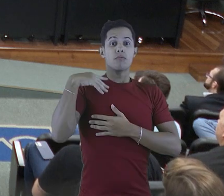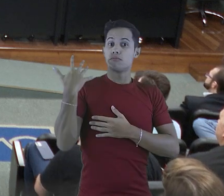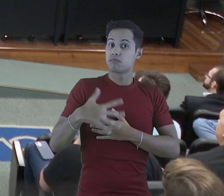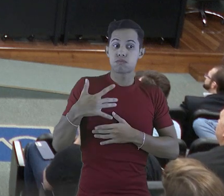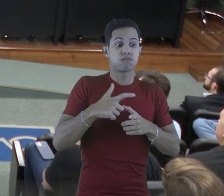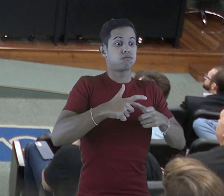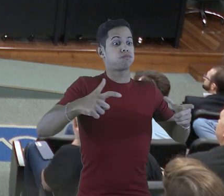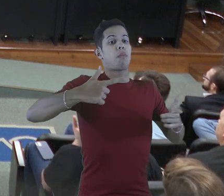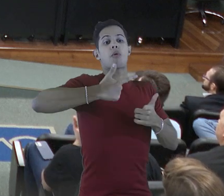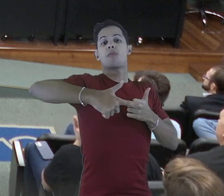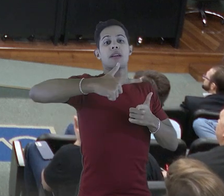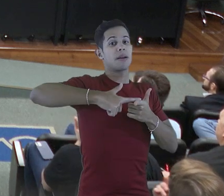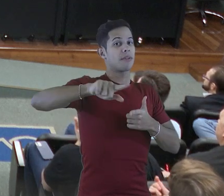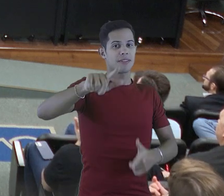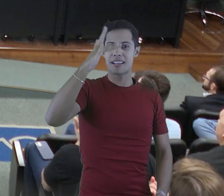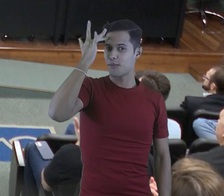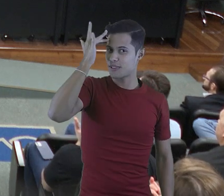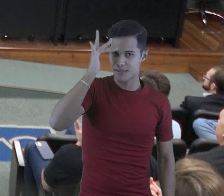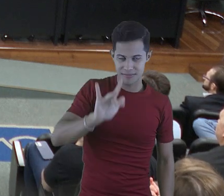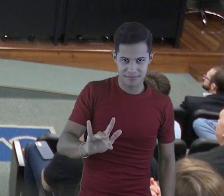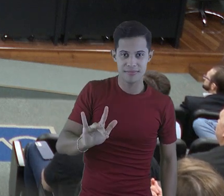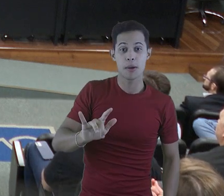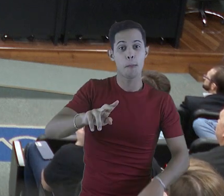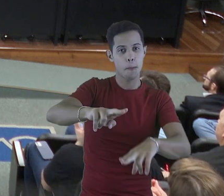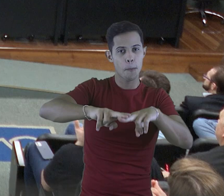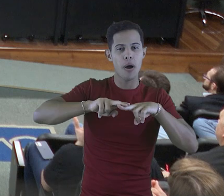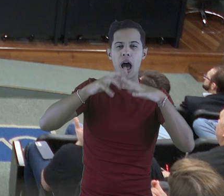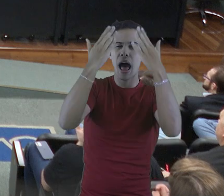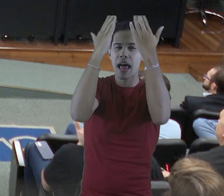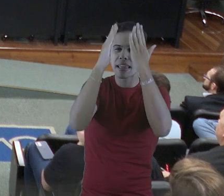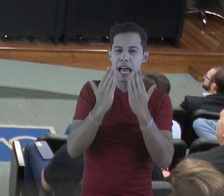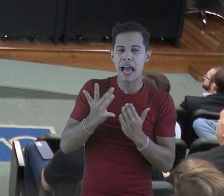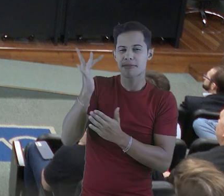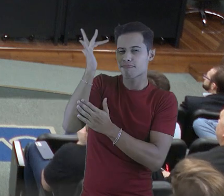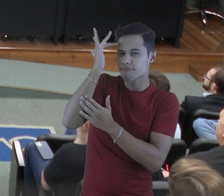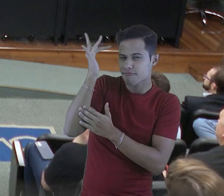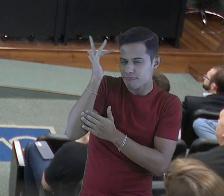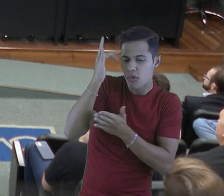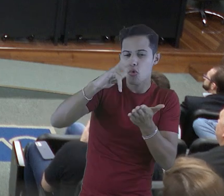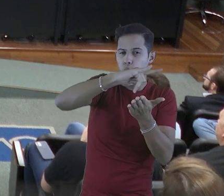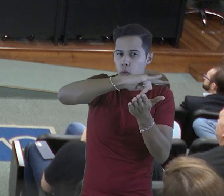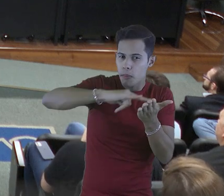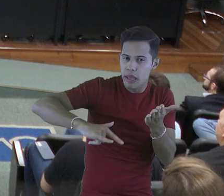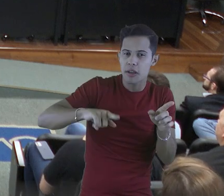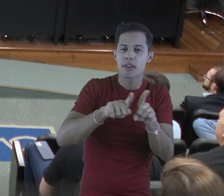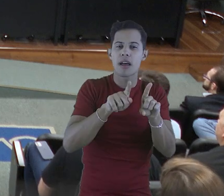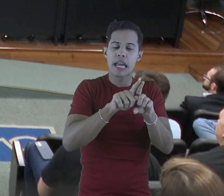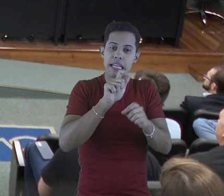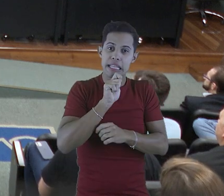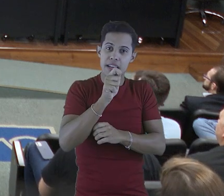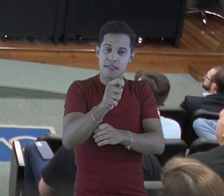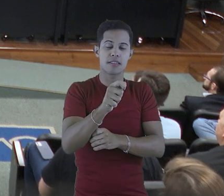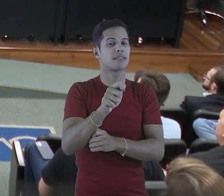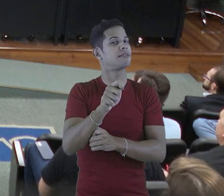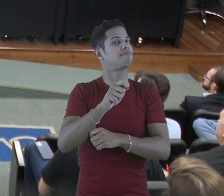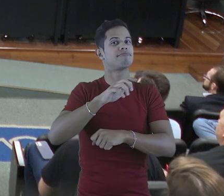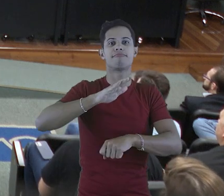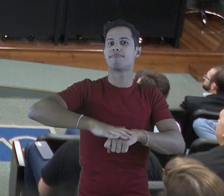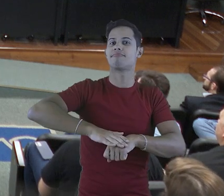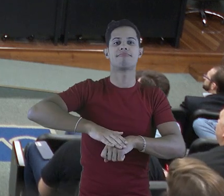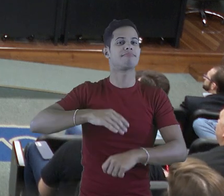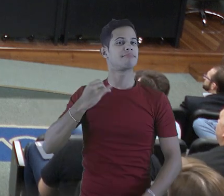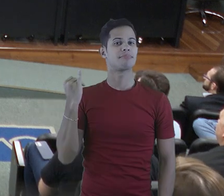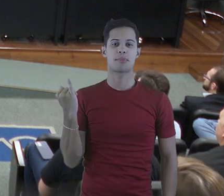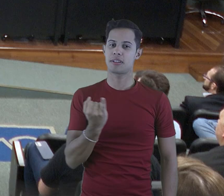de maturidade com documentos e entrevistas é fundamental e daí feita essa lição inicial e também não